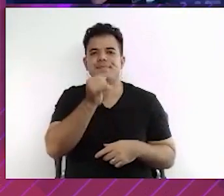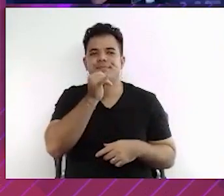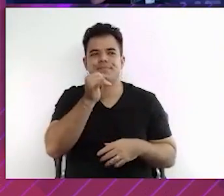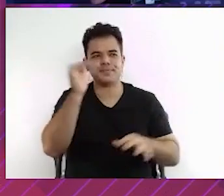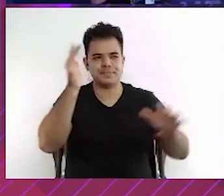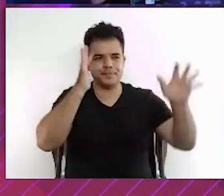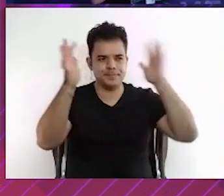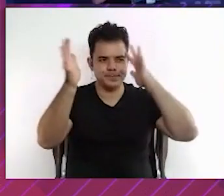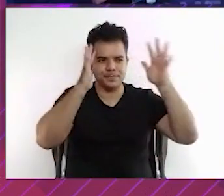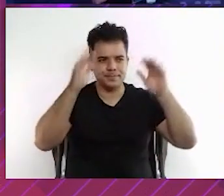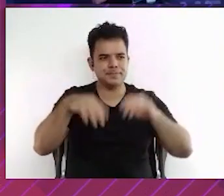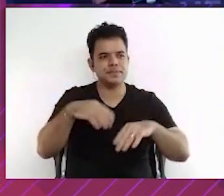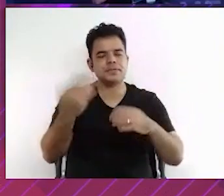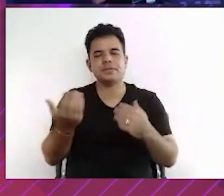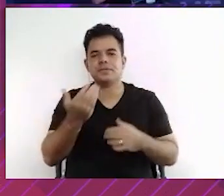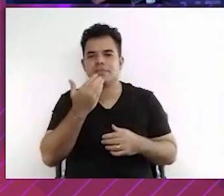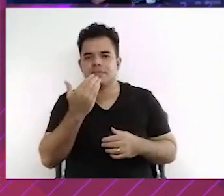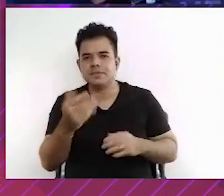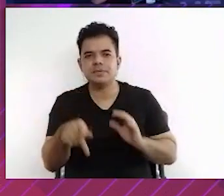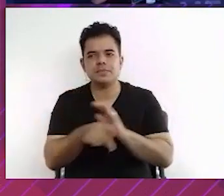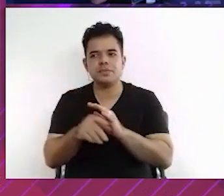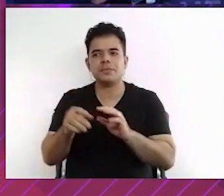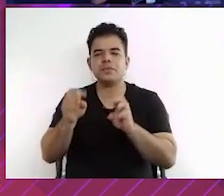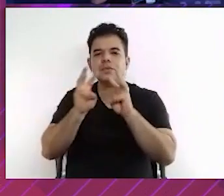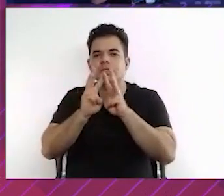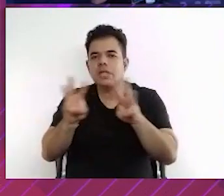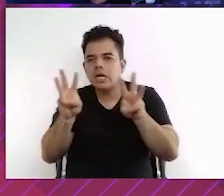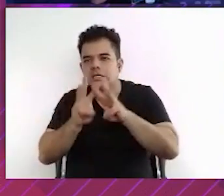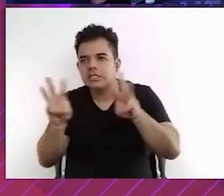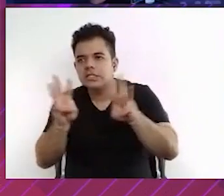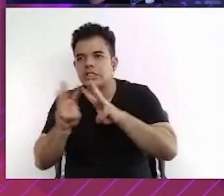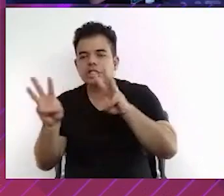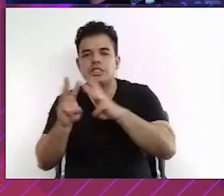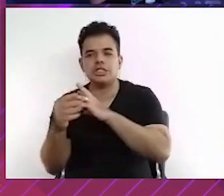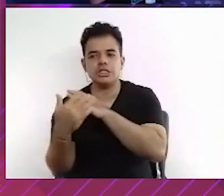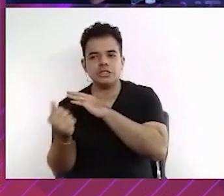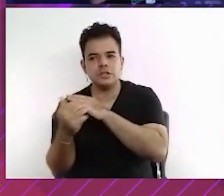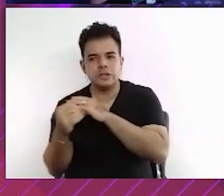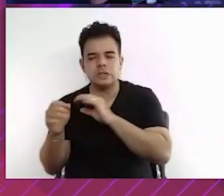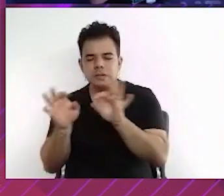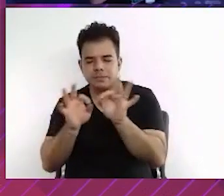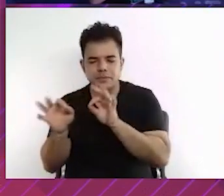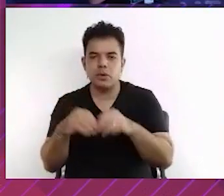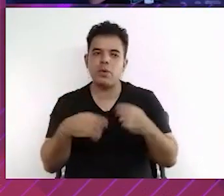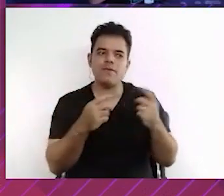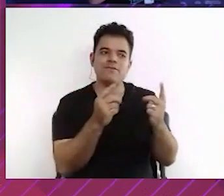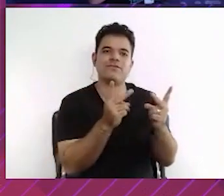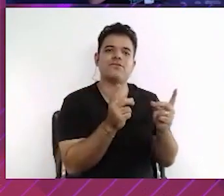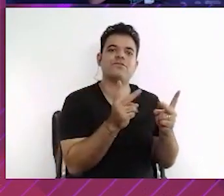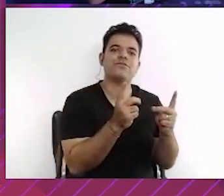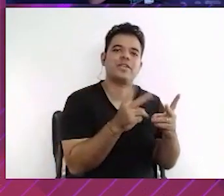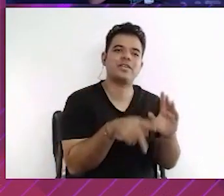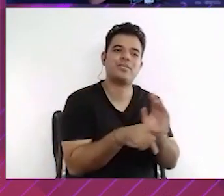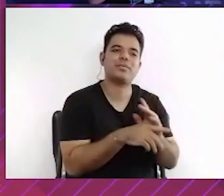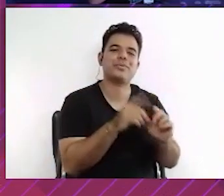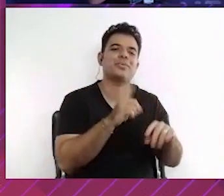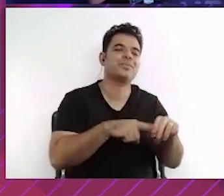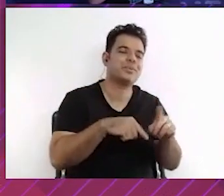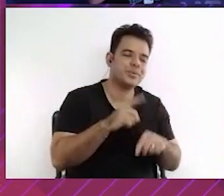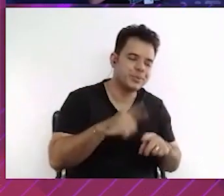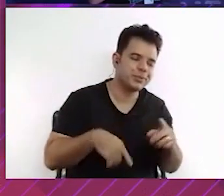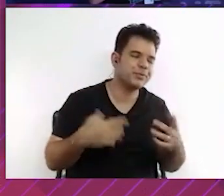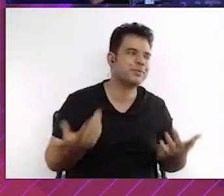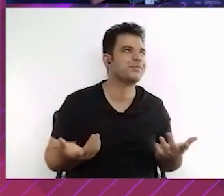de requisições no website, uma previsão de vendas de um produto, uma previsão